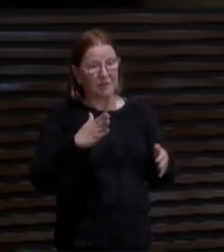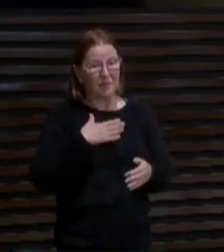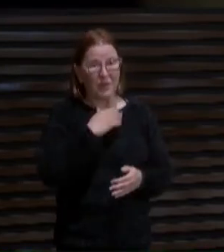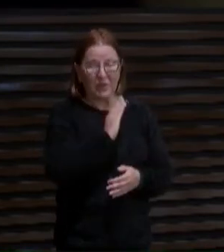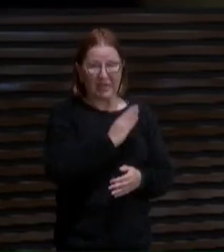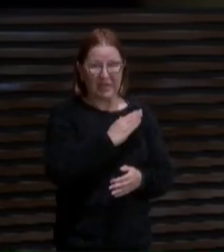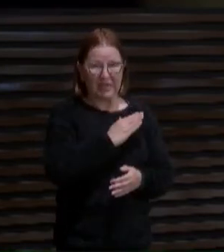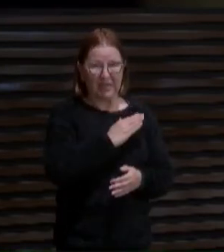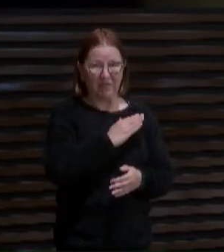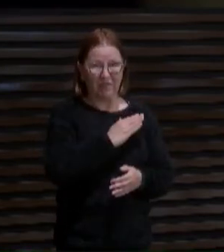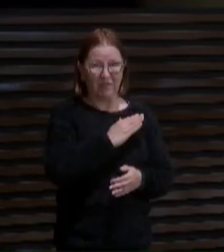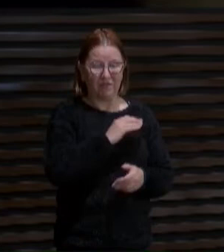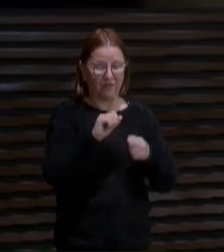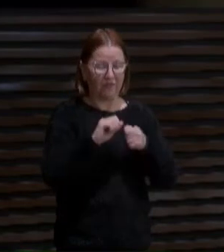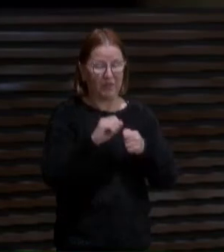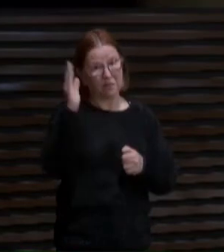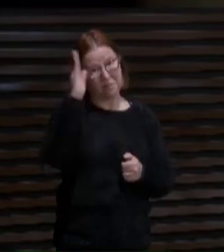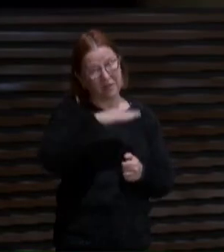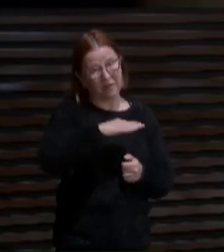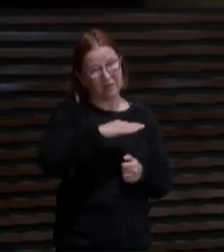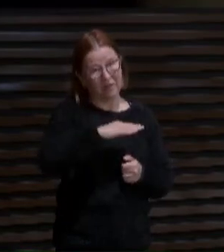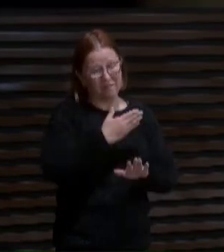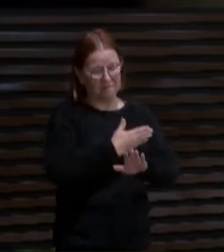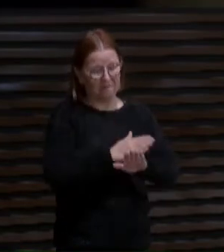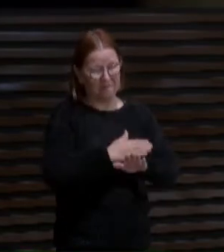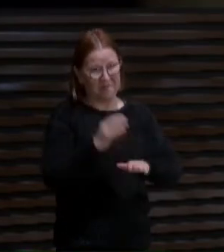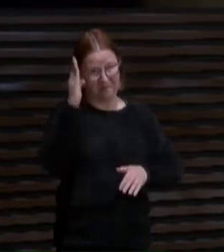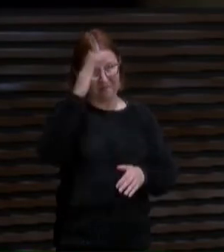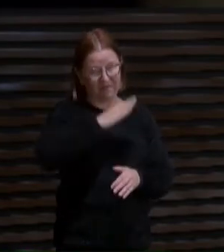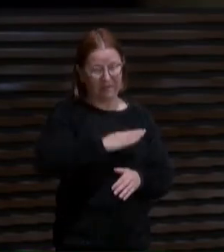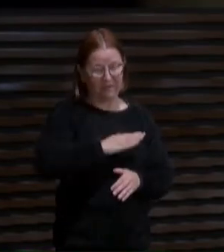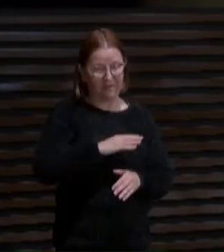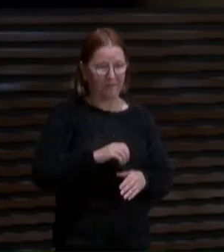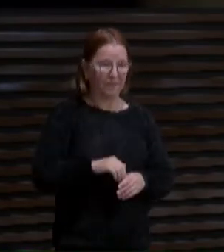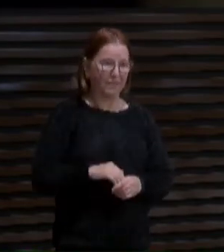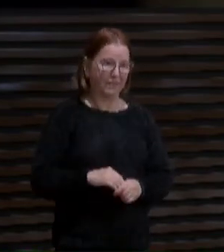coração sincline para o mal para a prática da perversidade